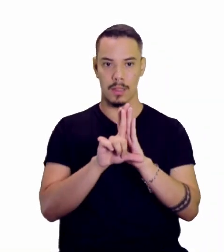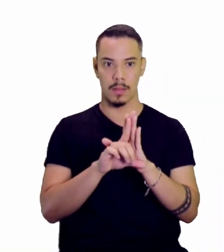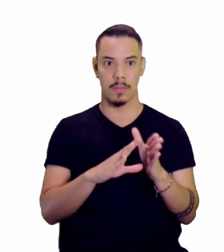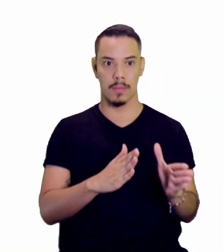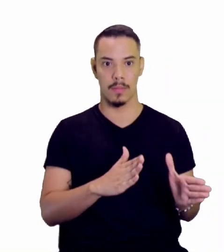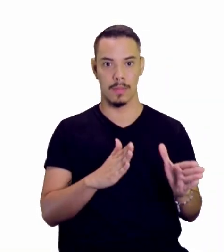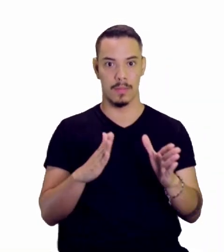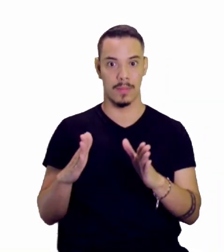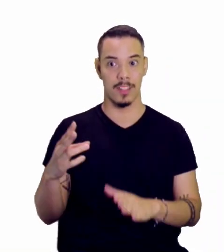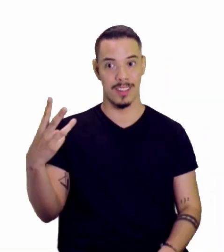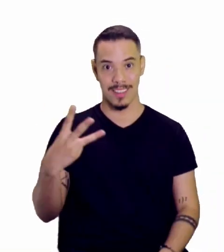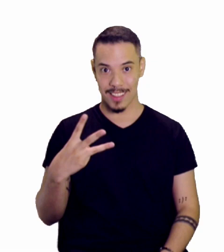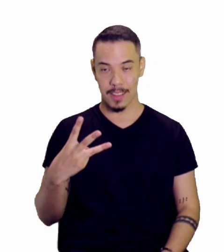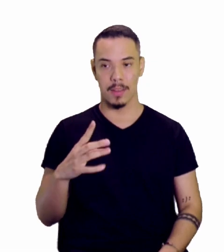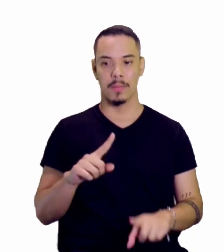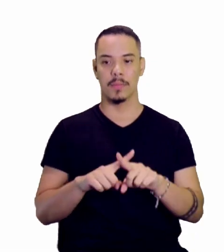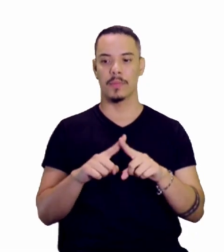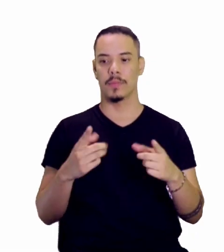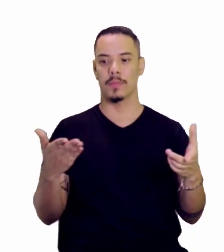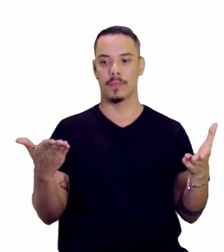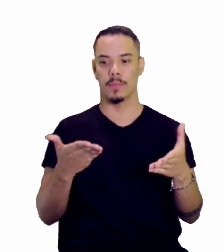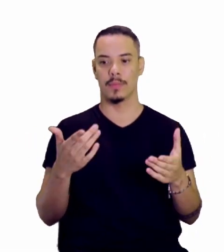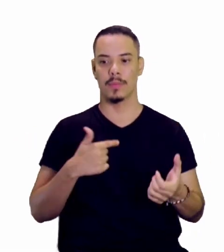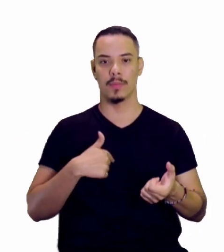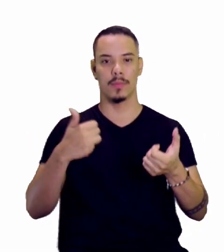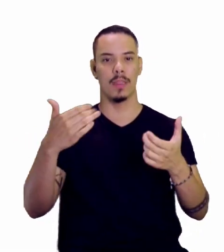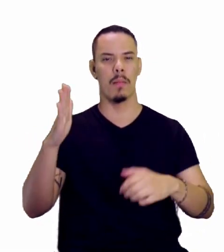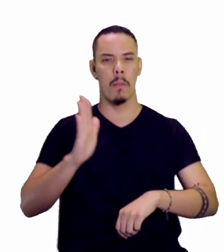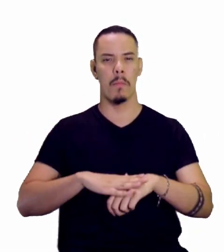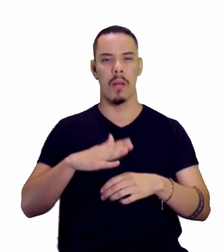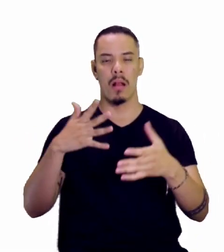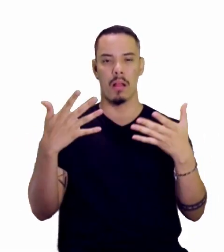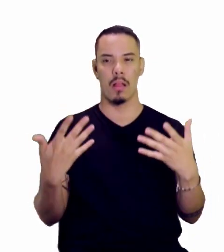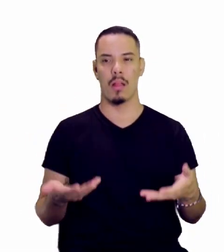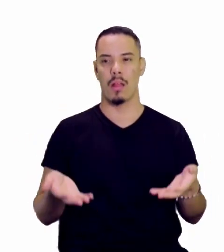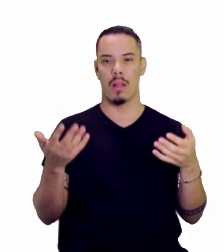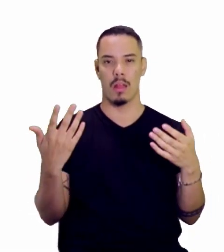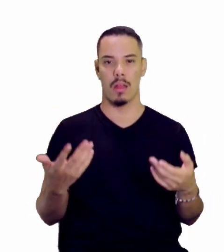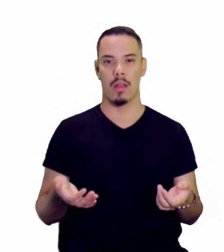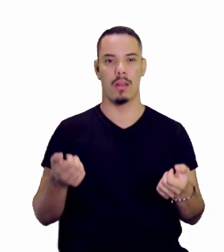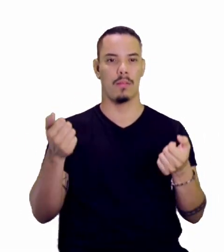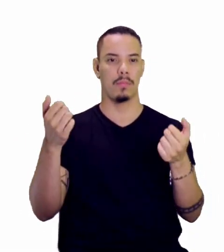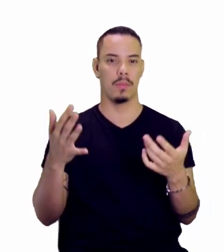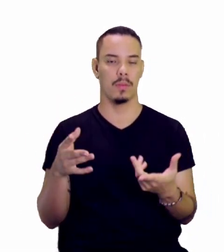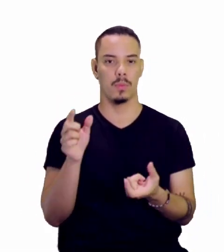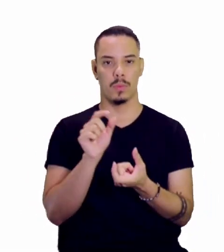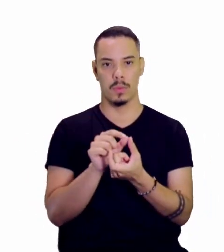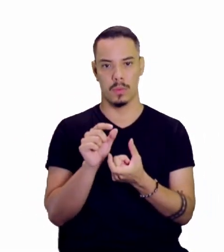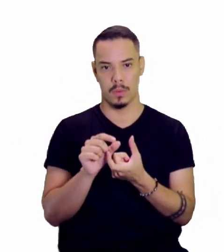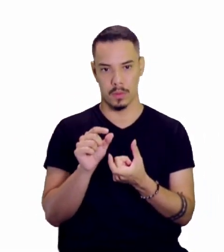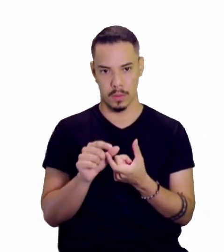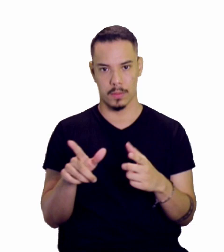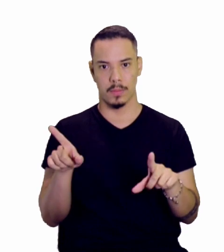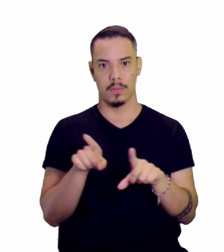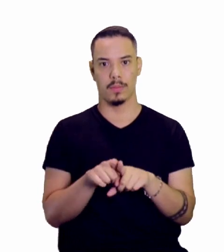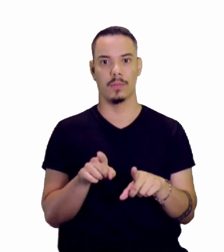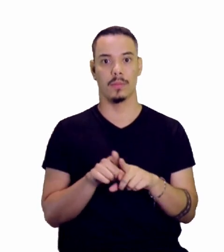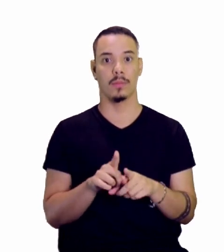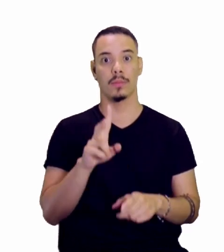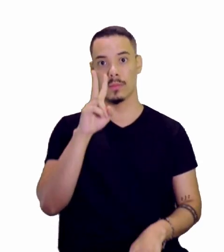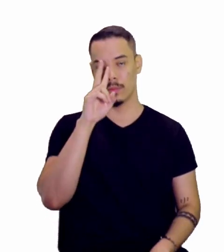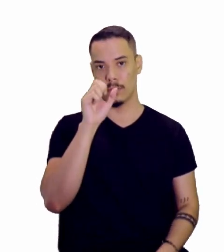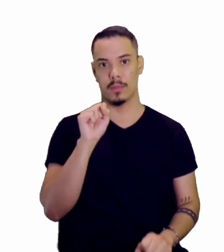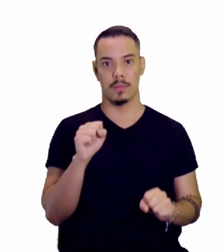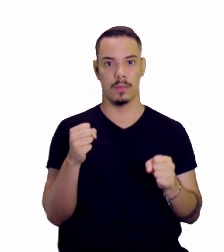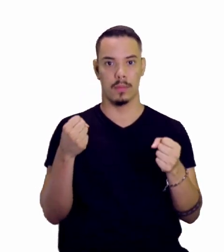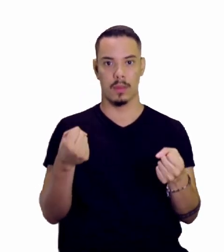3, mas hoje foi mais aquele mais leve, né? A gente falou de unidade, assim, e tudo mais. Bom, pessoal, para reforçar a